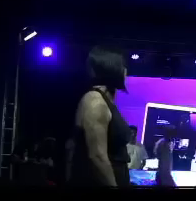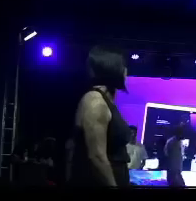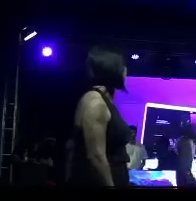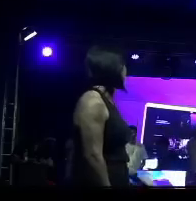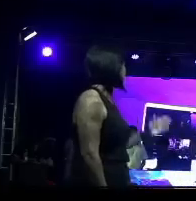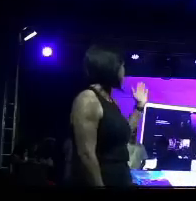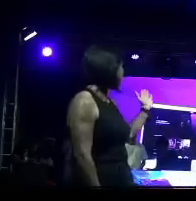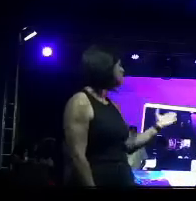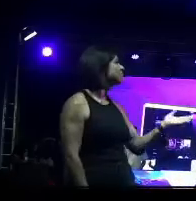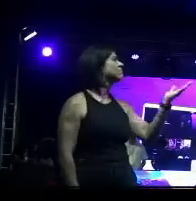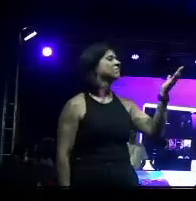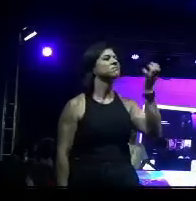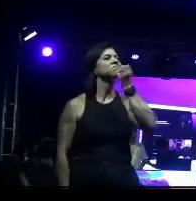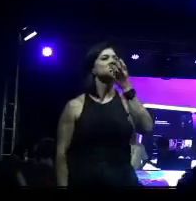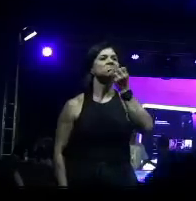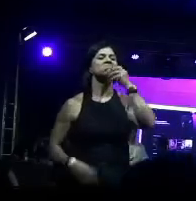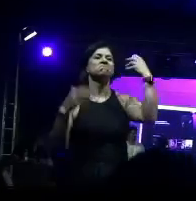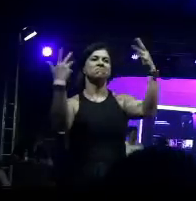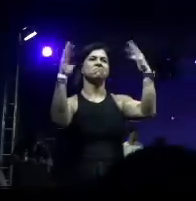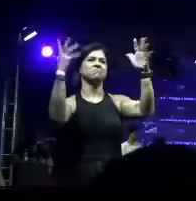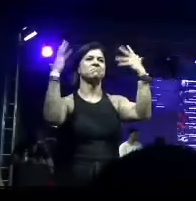Receba alguma salva de palma, Nego Drama aí, família.